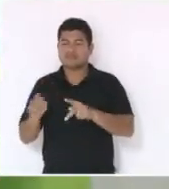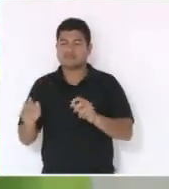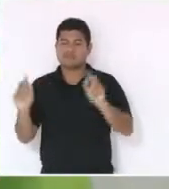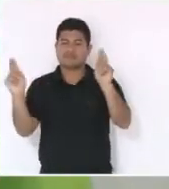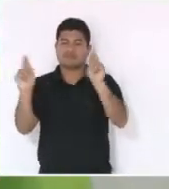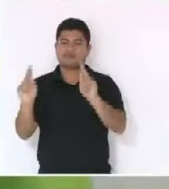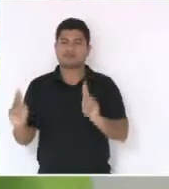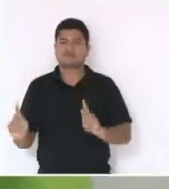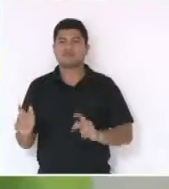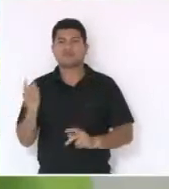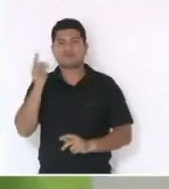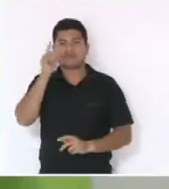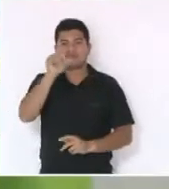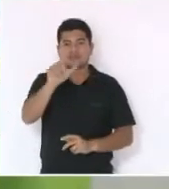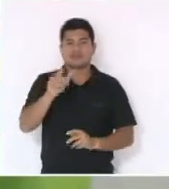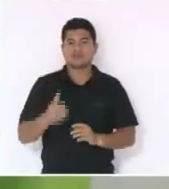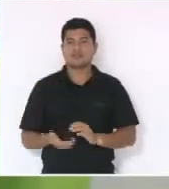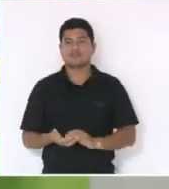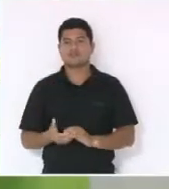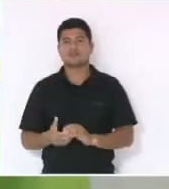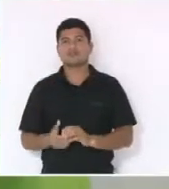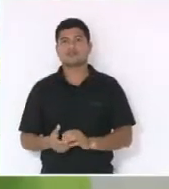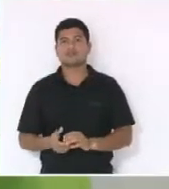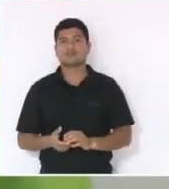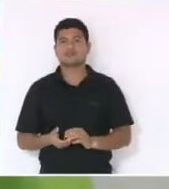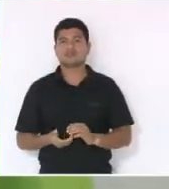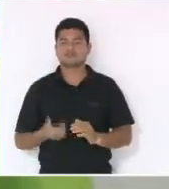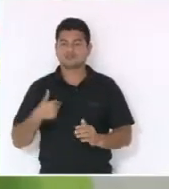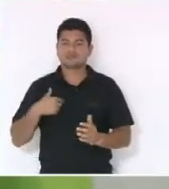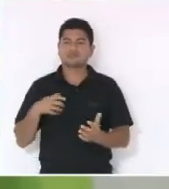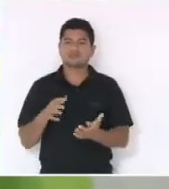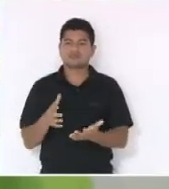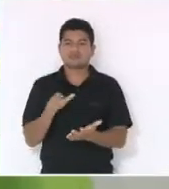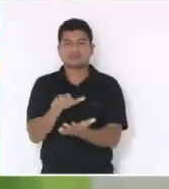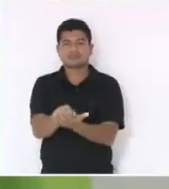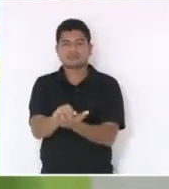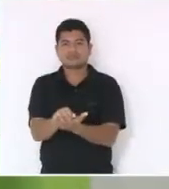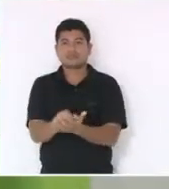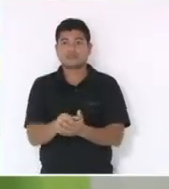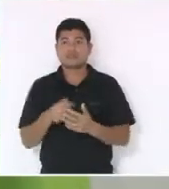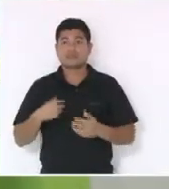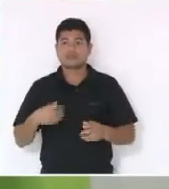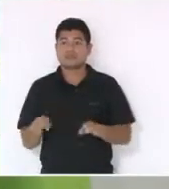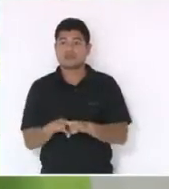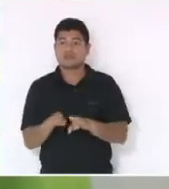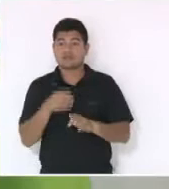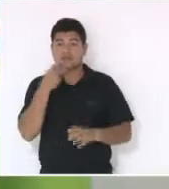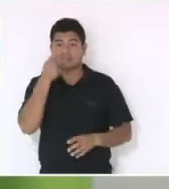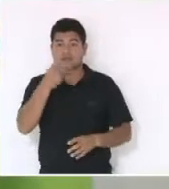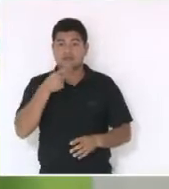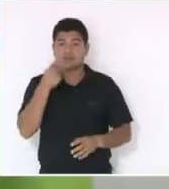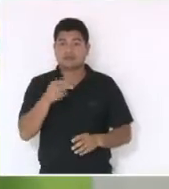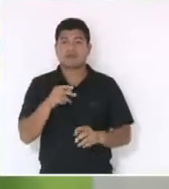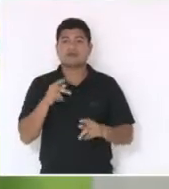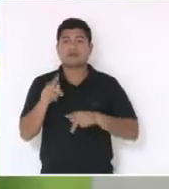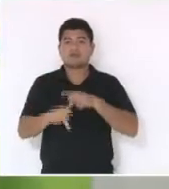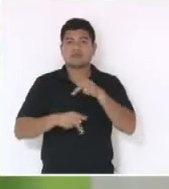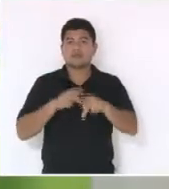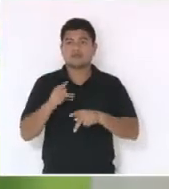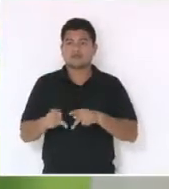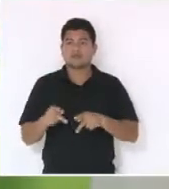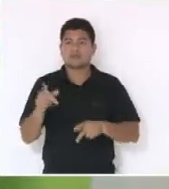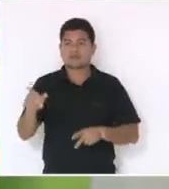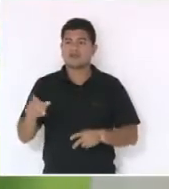nosso Estado. Então, esse registro eu queria fazer e dizer que a população está, sim,